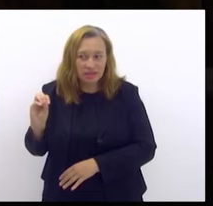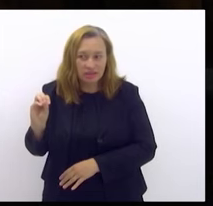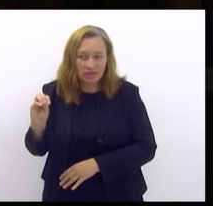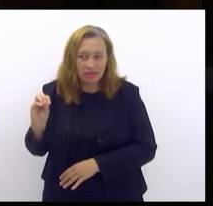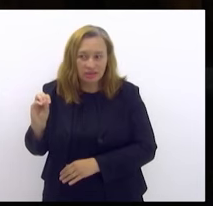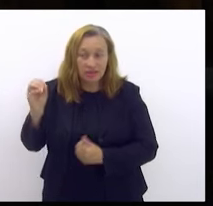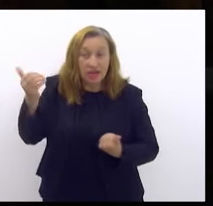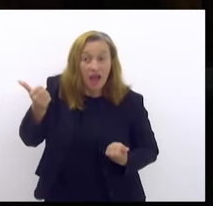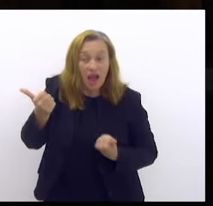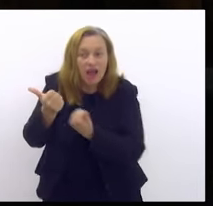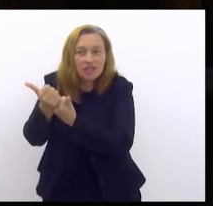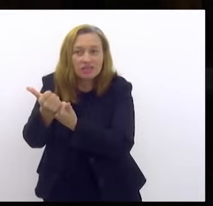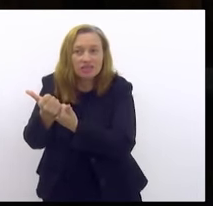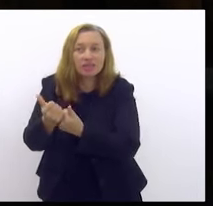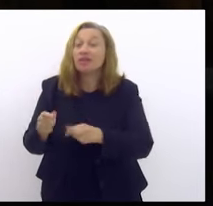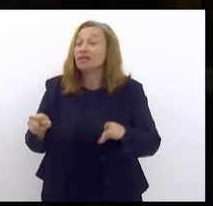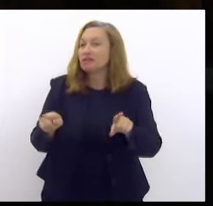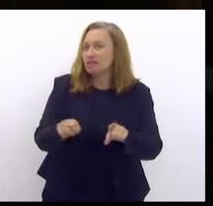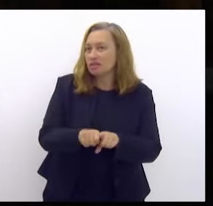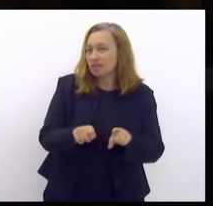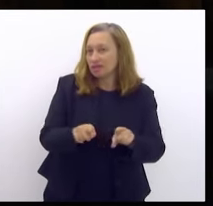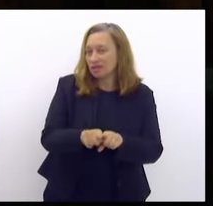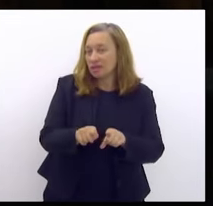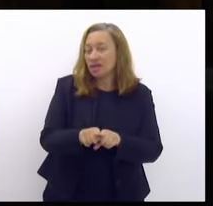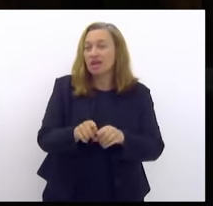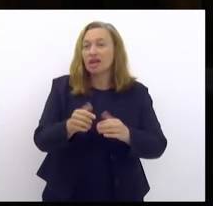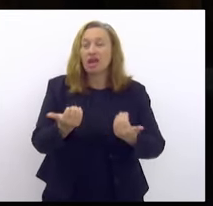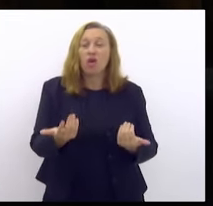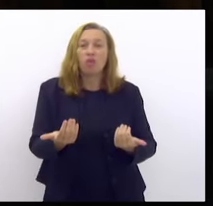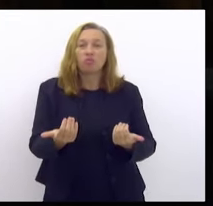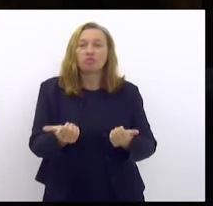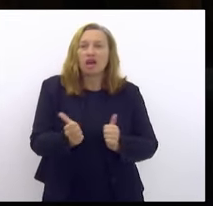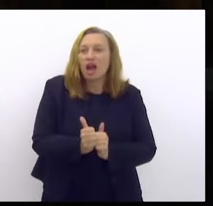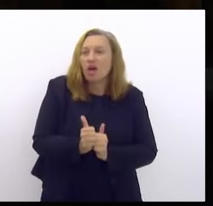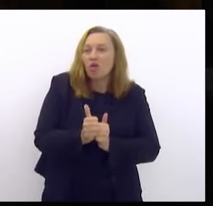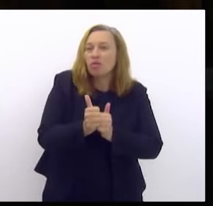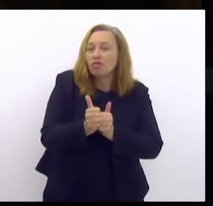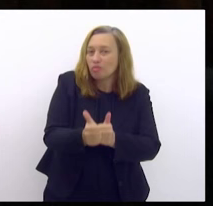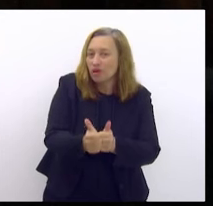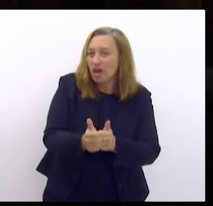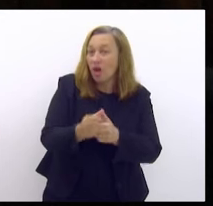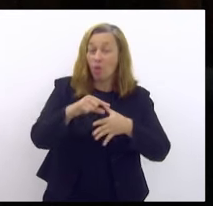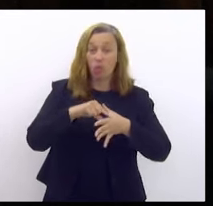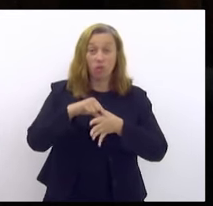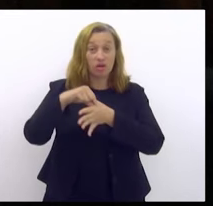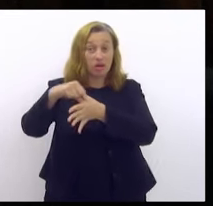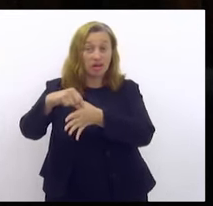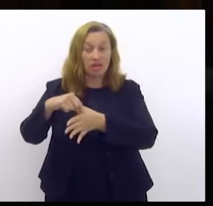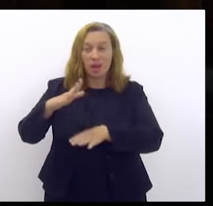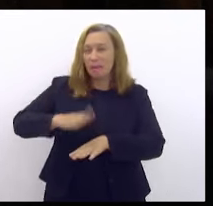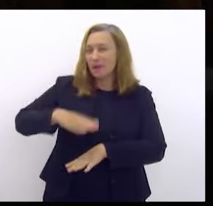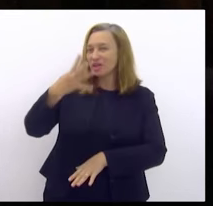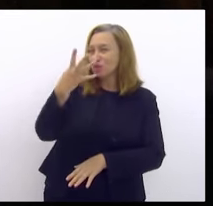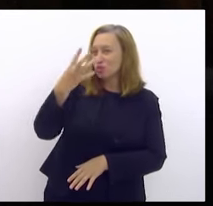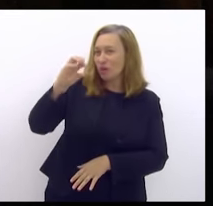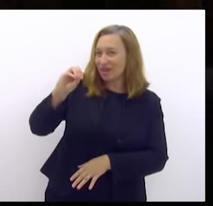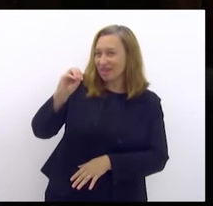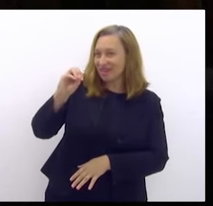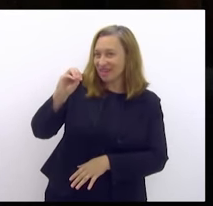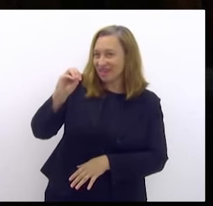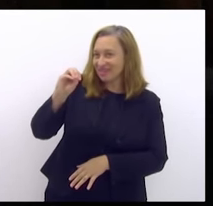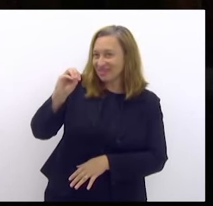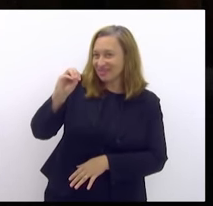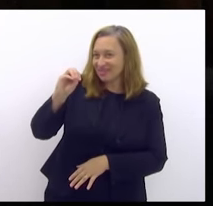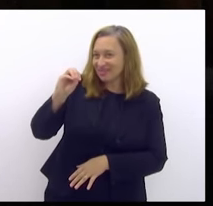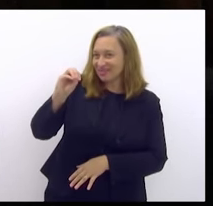impressão que o governo federal também tenta se fazer acompanhar o líder, mas os 40, tal